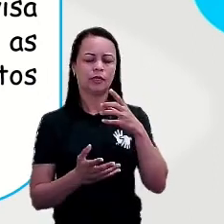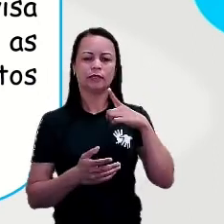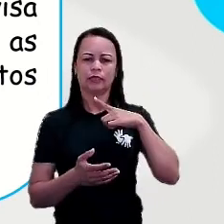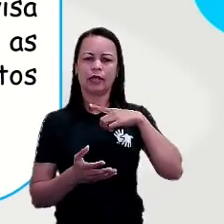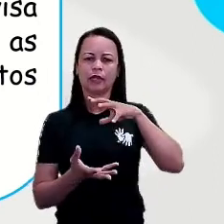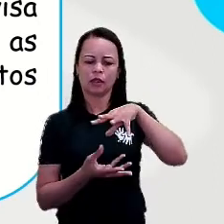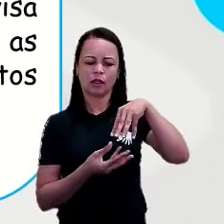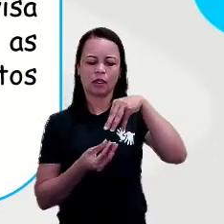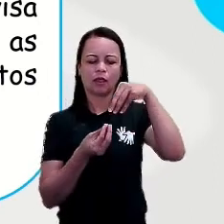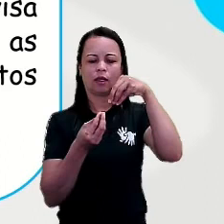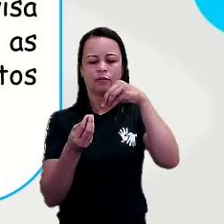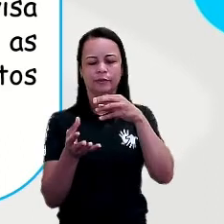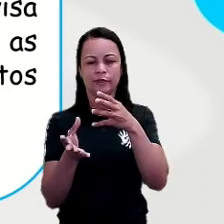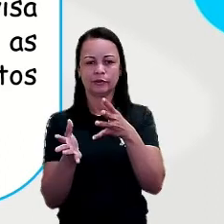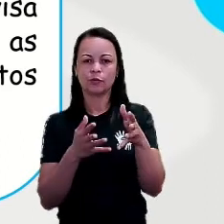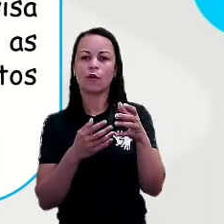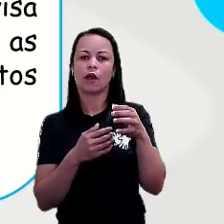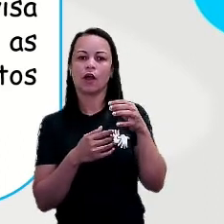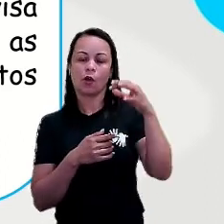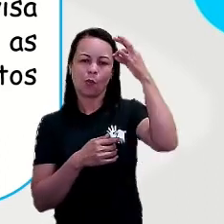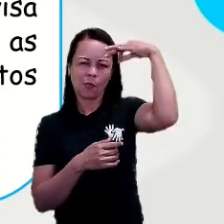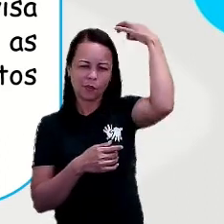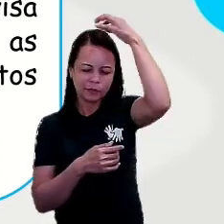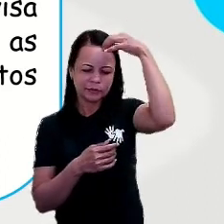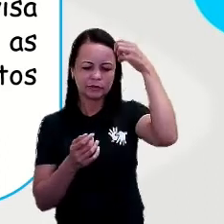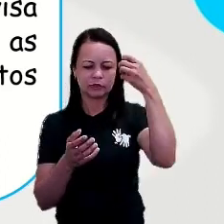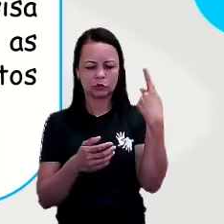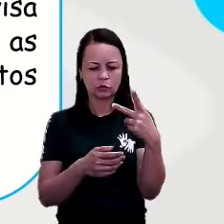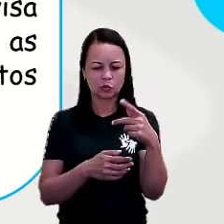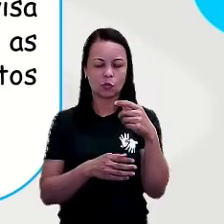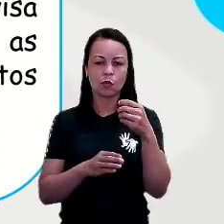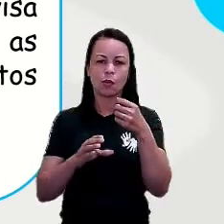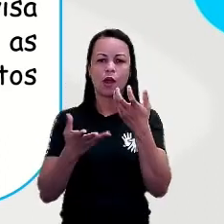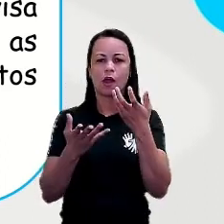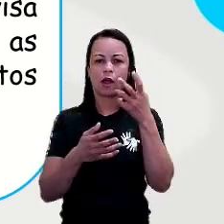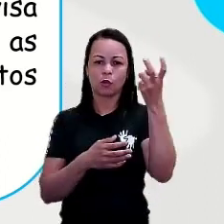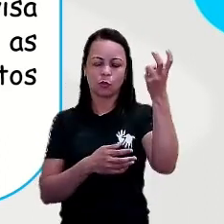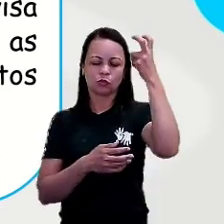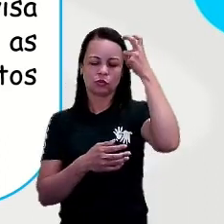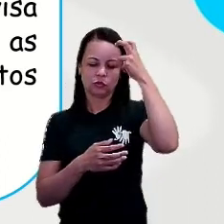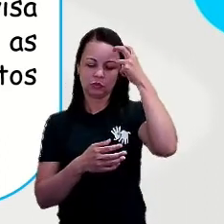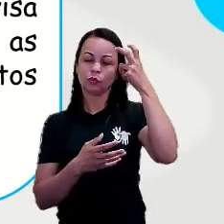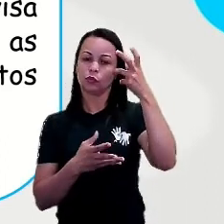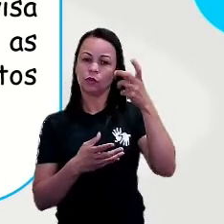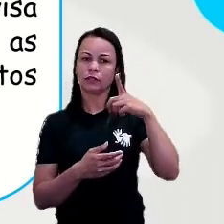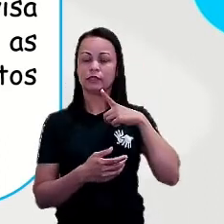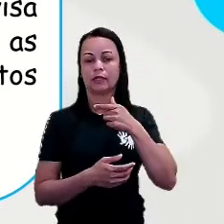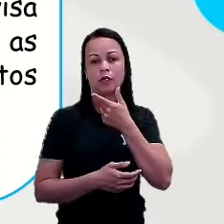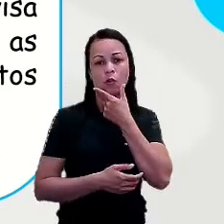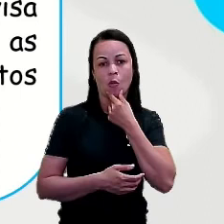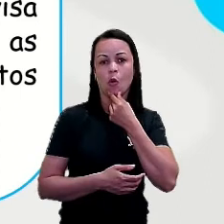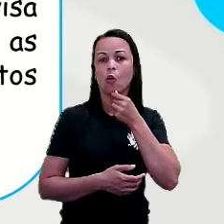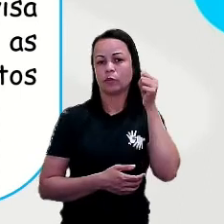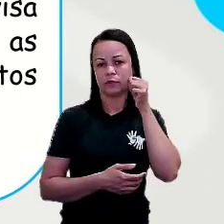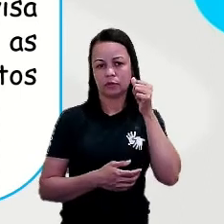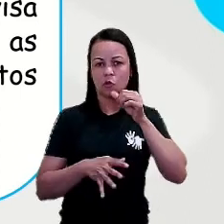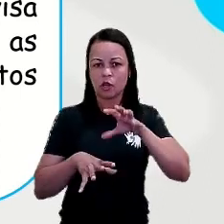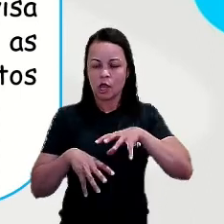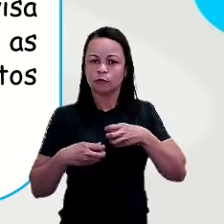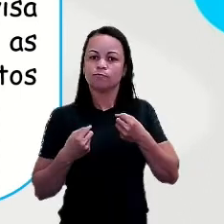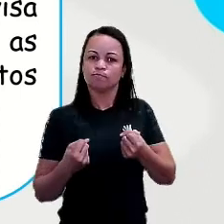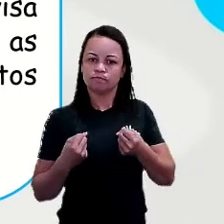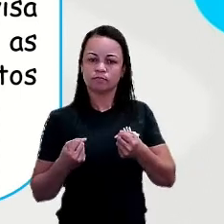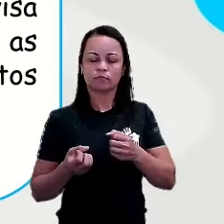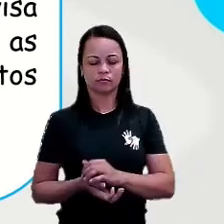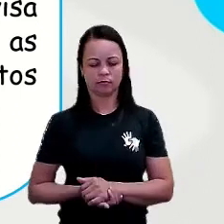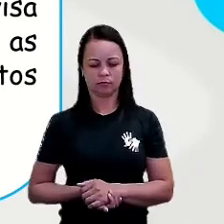espiritual, ética e existencial. Sua origem está ligada à cultura celta e retratam a história de heróis e heroínas. O conto